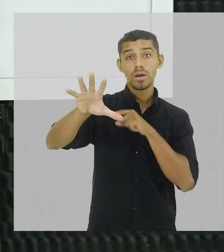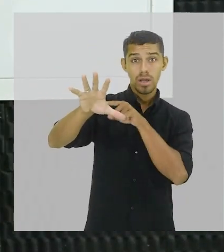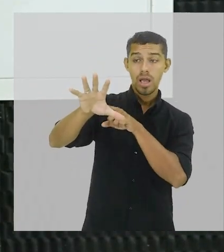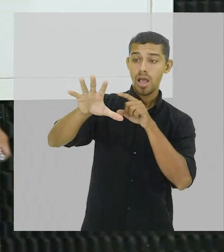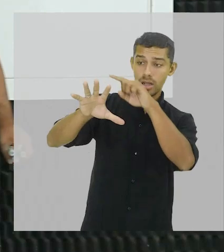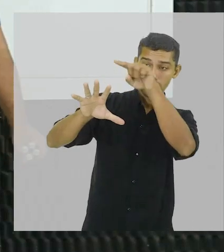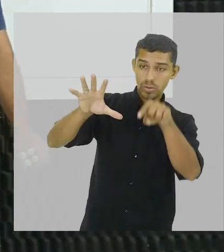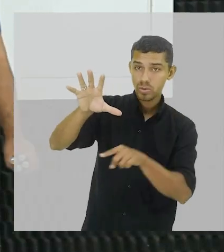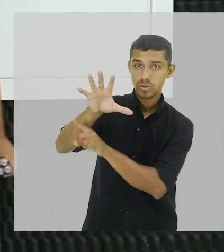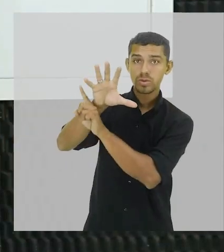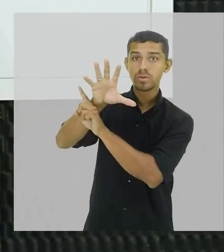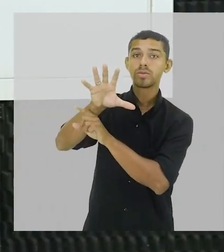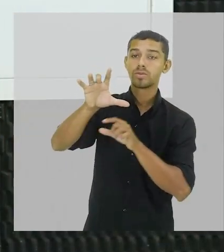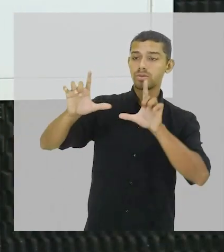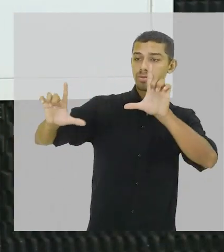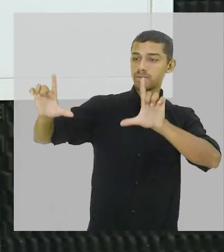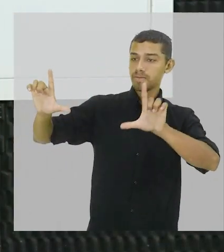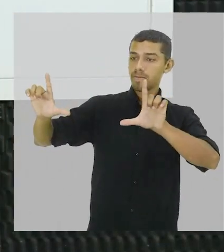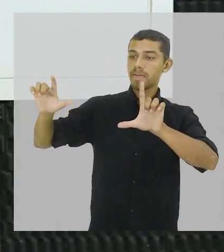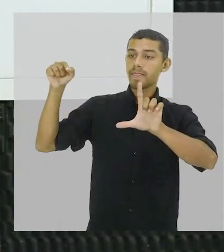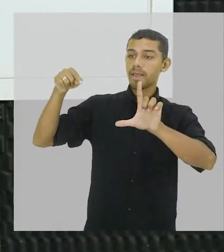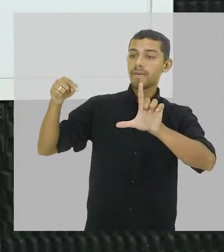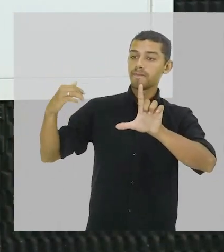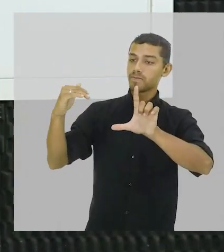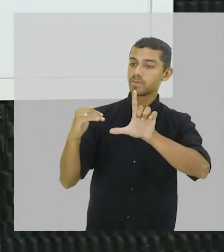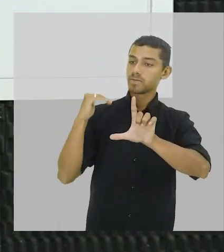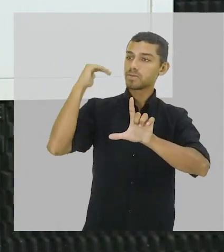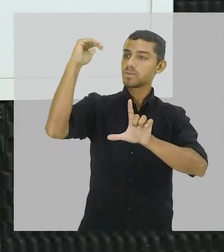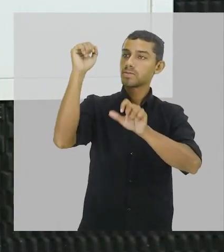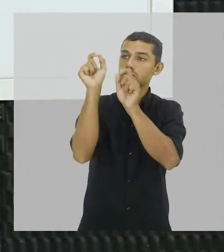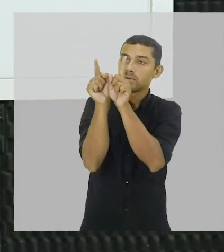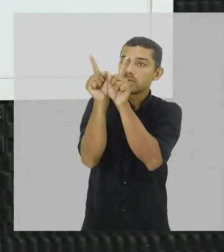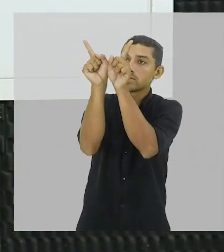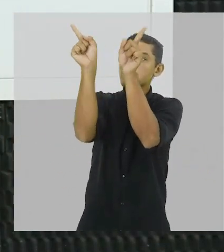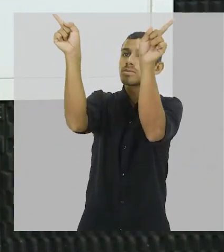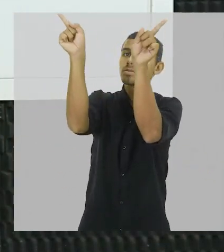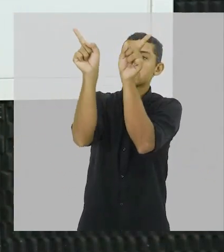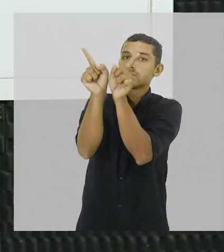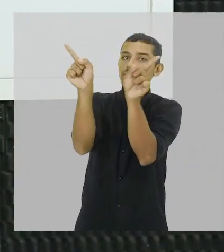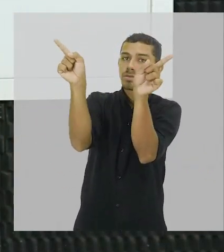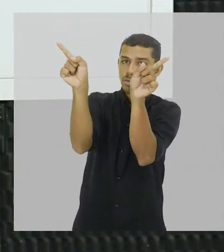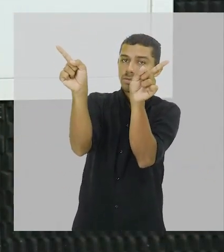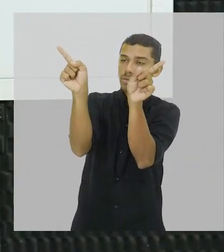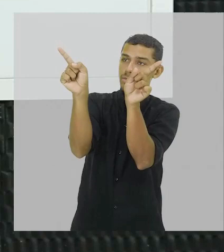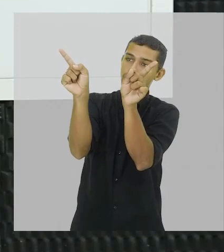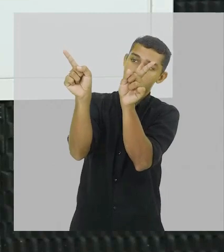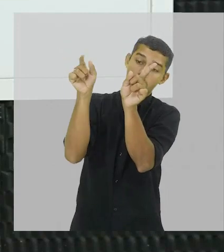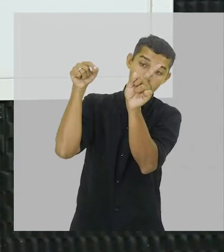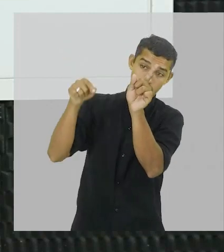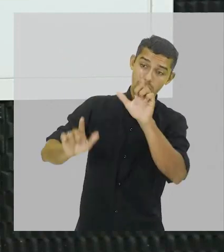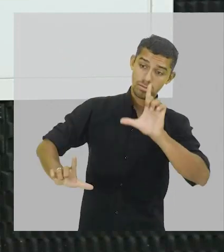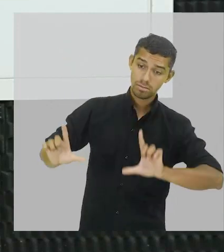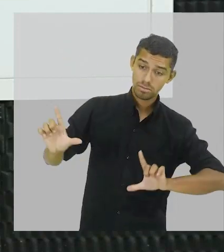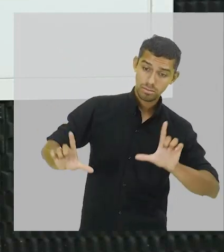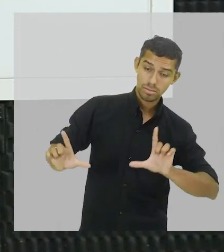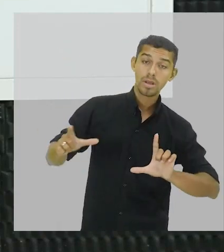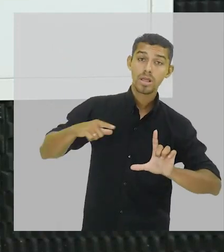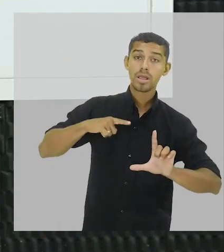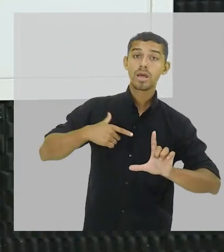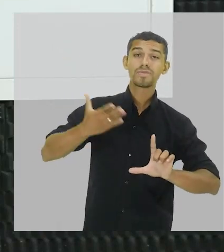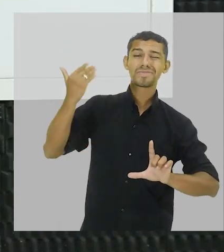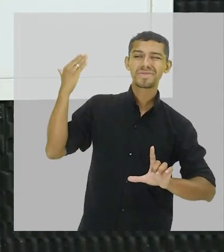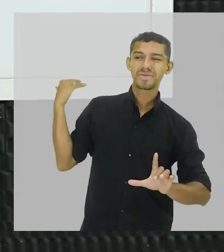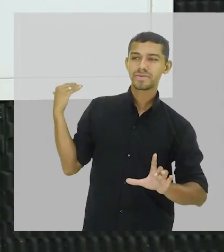de tubo, que em cima dela tinha aquelas anteninhas, naquela TV ela sofria um padrão de